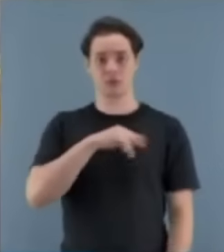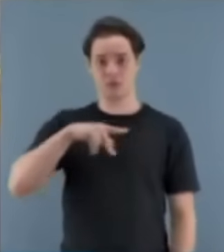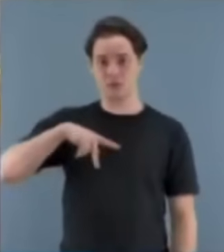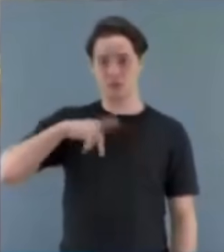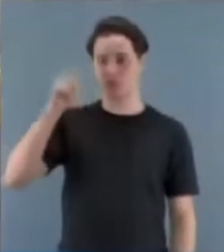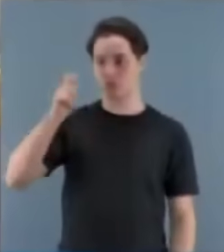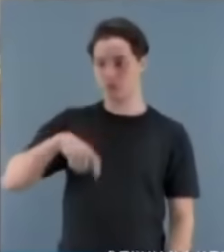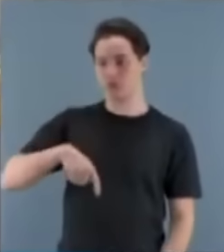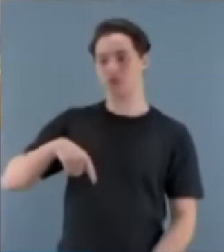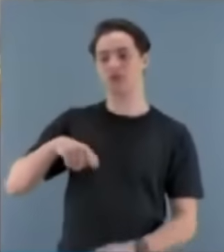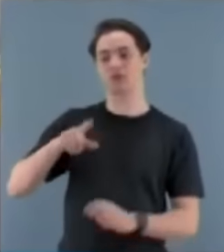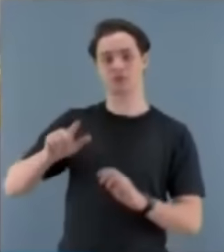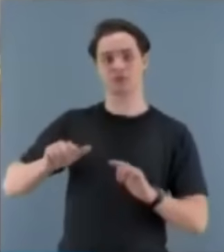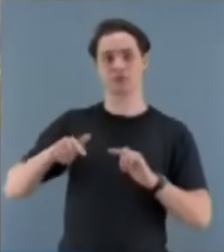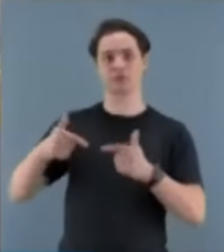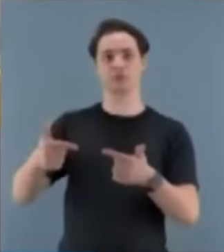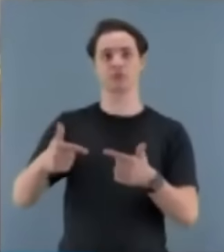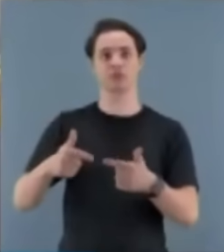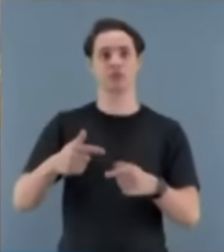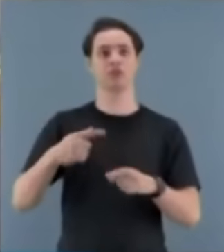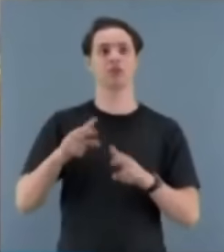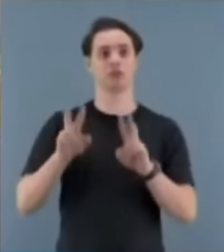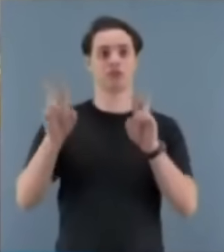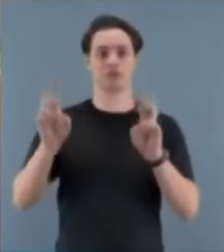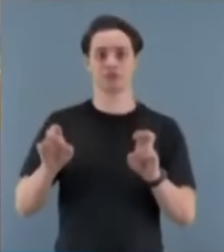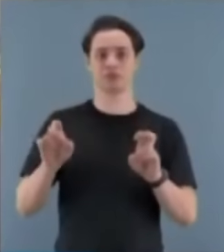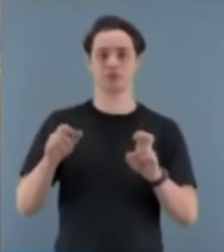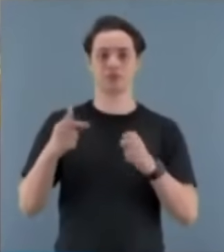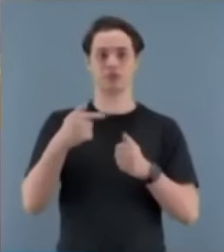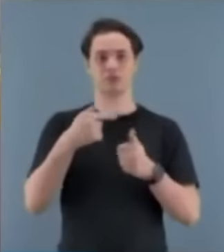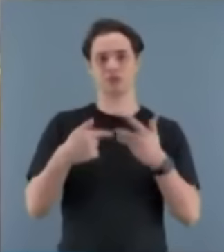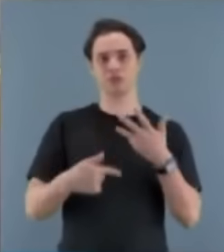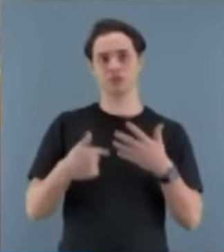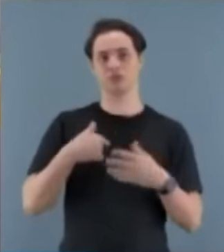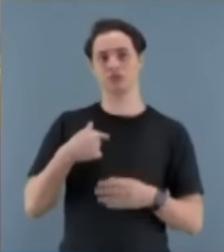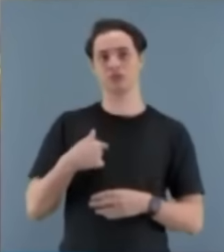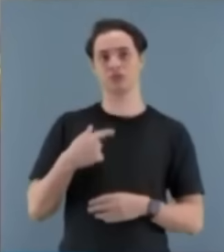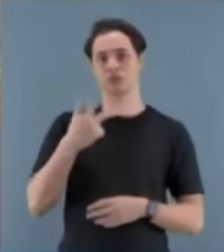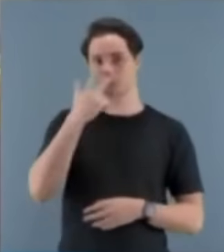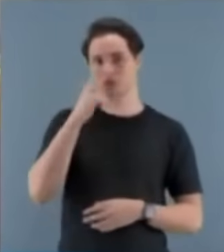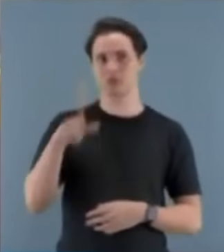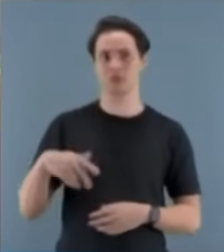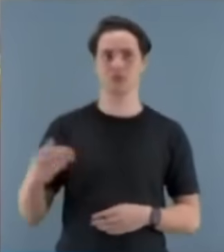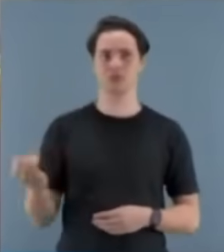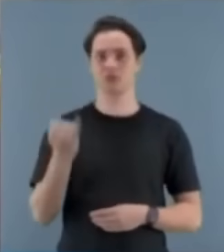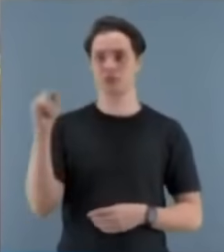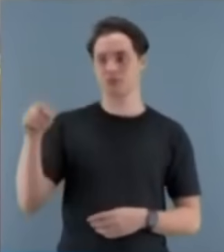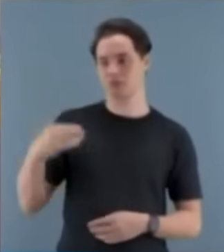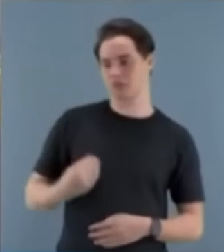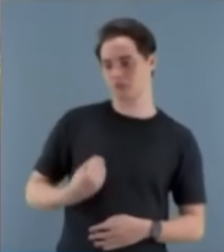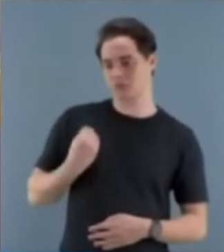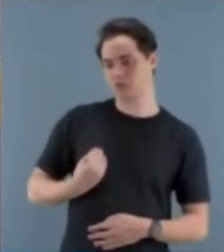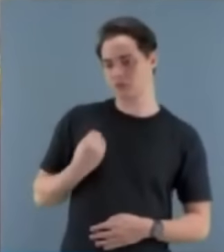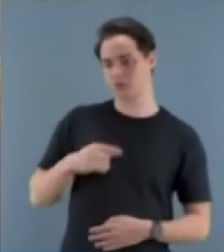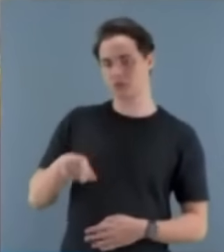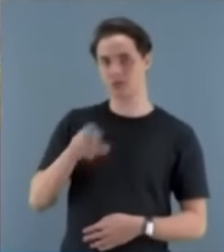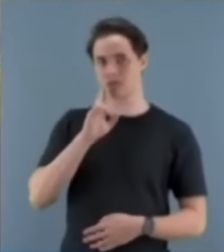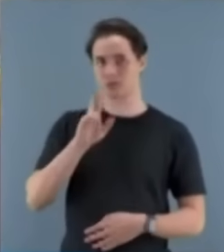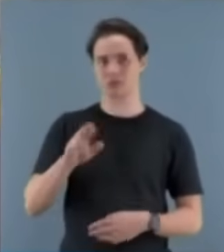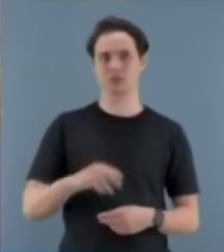as providências já naqueles pontos que eu reputo importante que o senhor está aqui